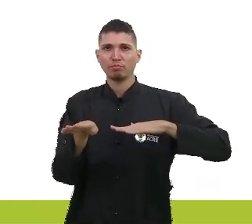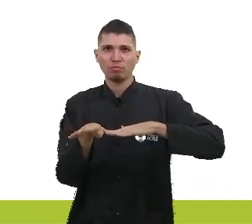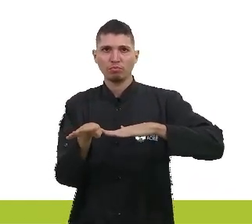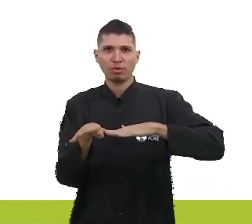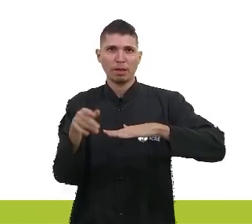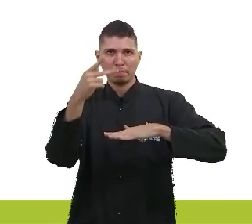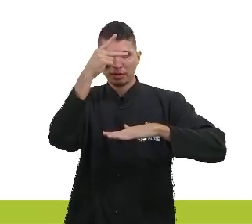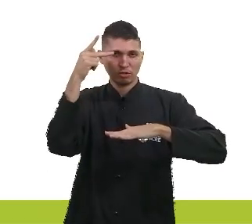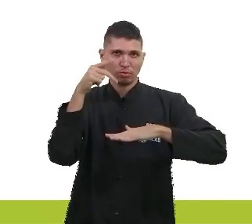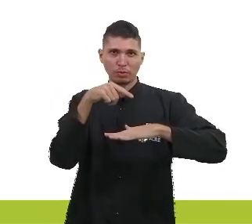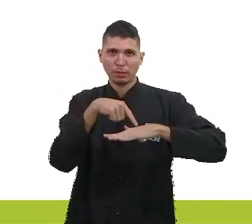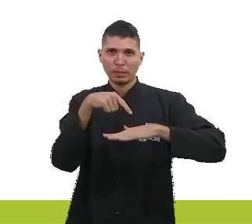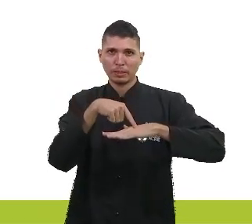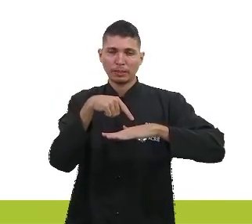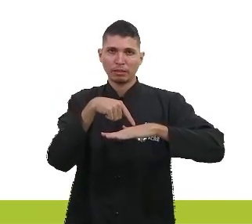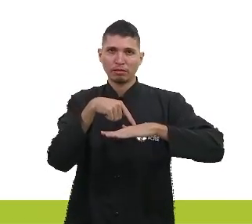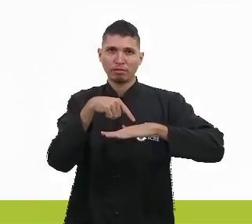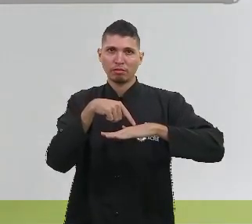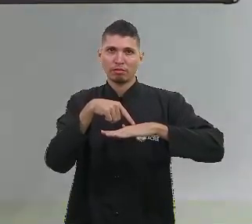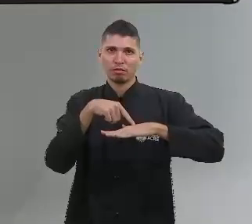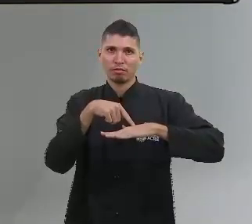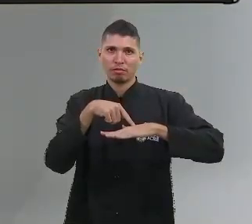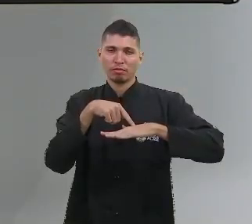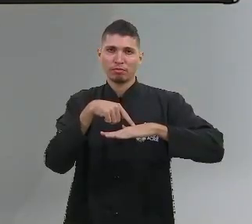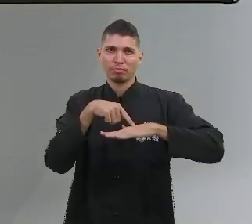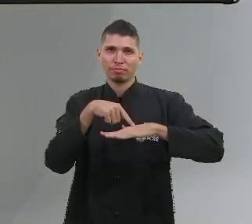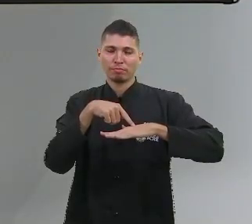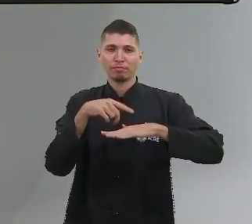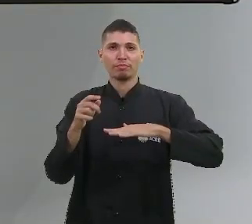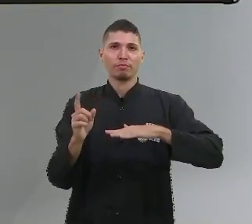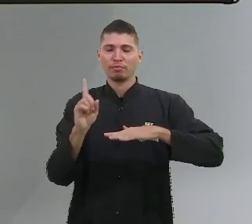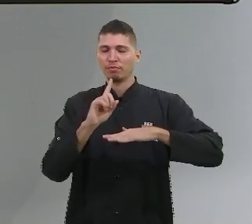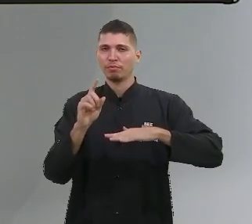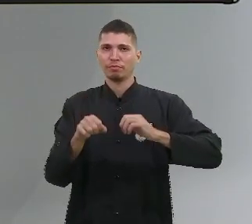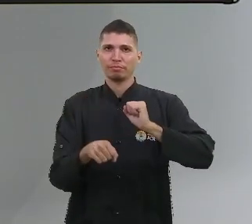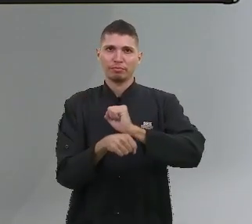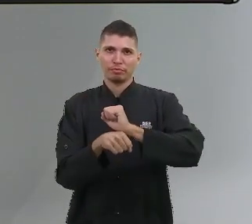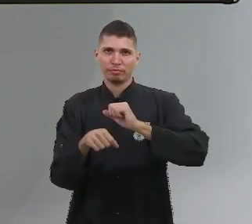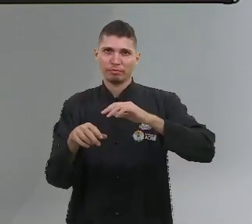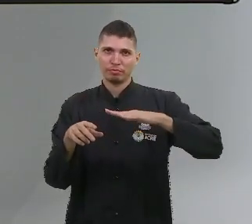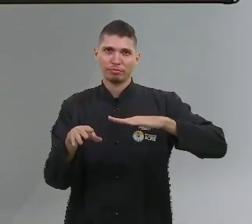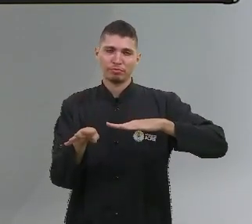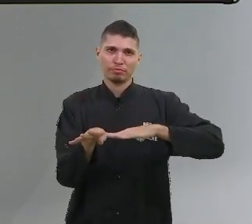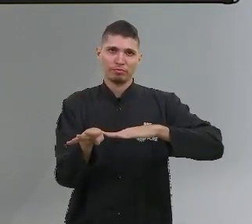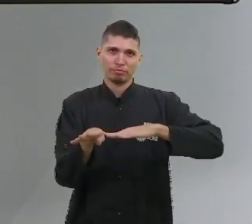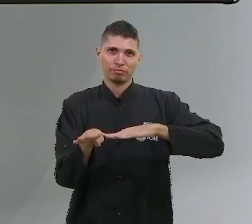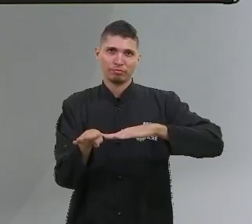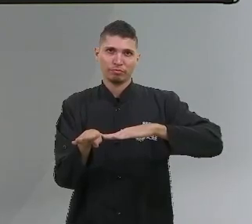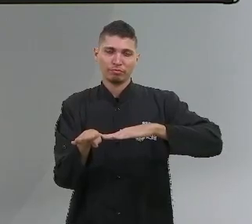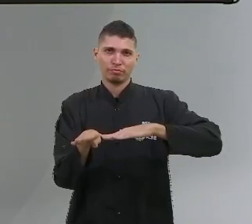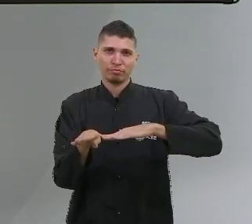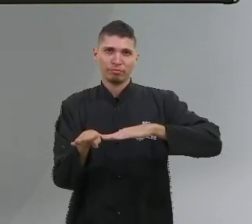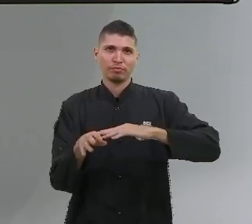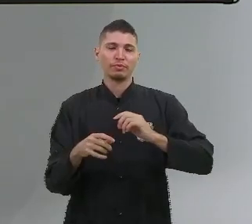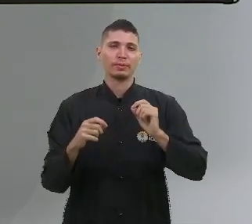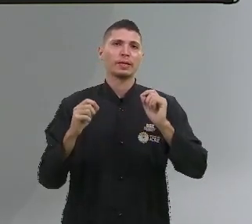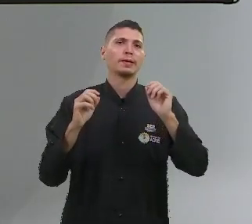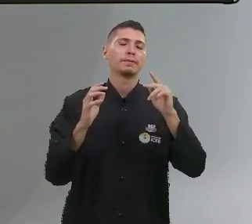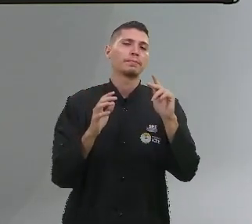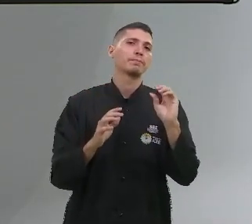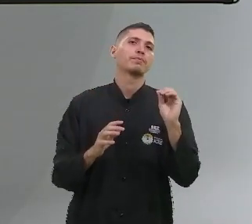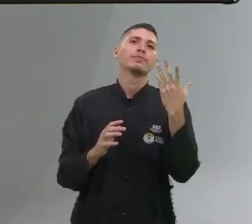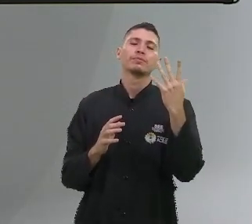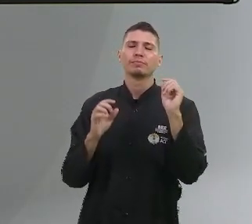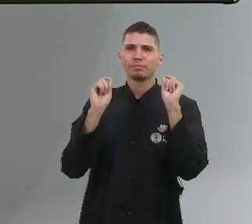mesmo movimento e ela está em repouso, a tendência dela era permanecer no mesmo local onde estava. Porém, o que vai acontecer